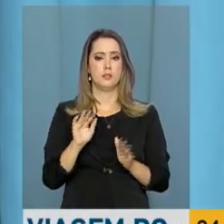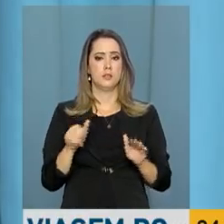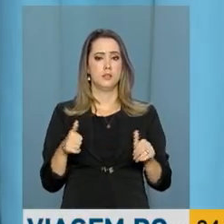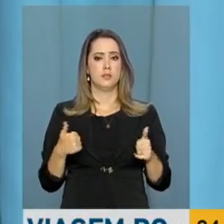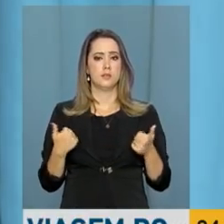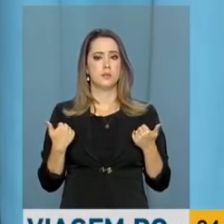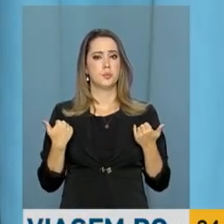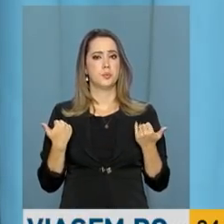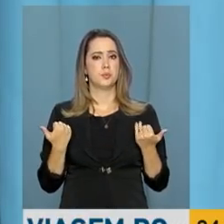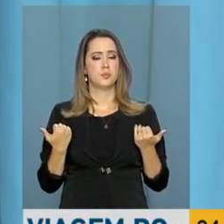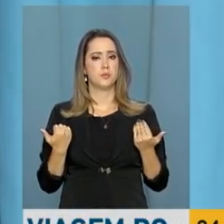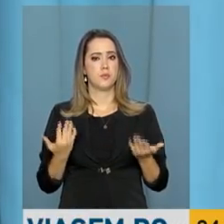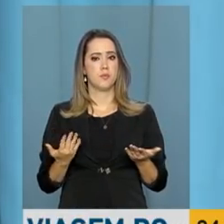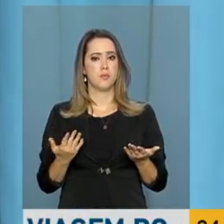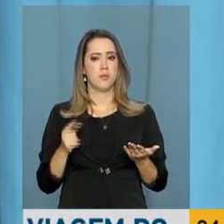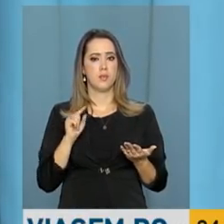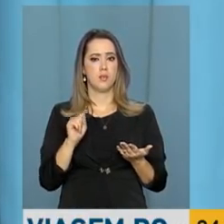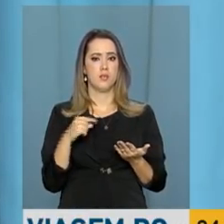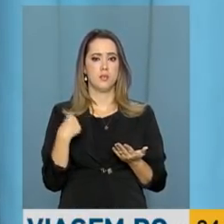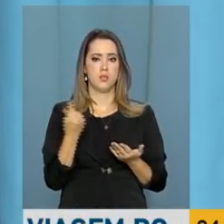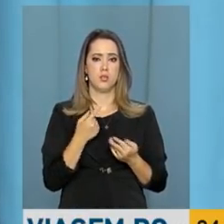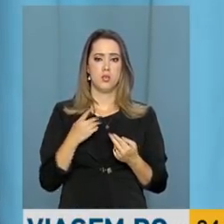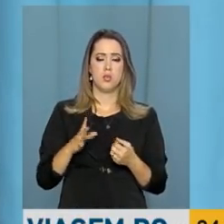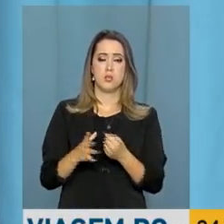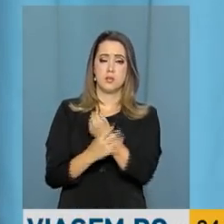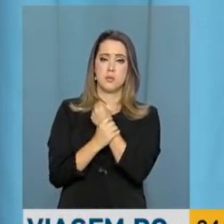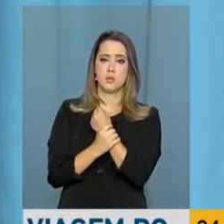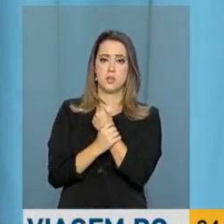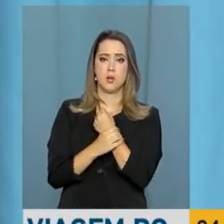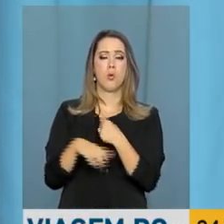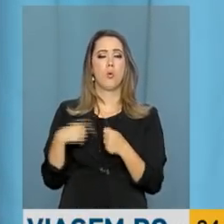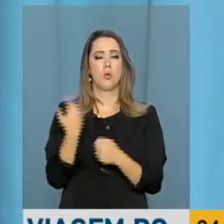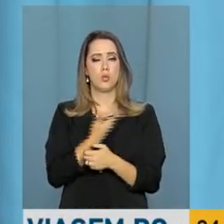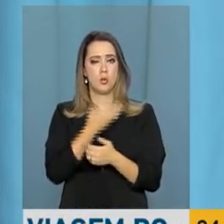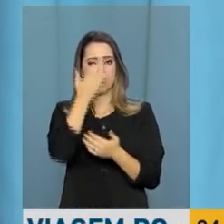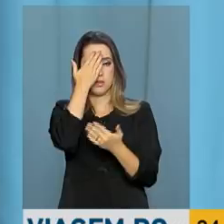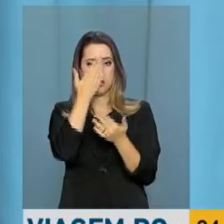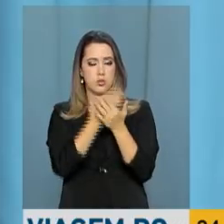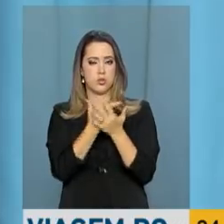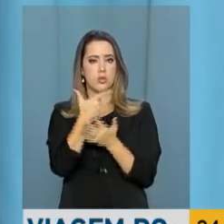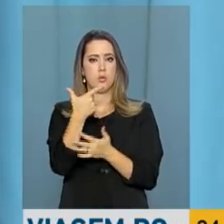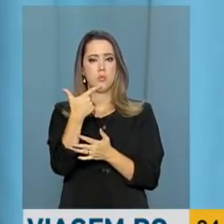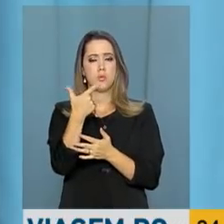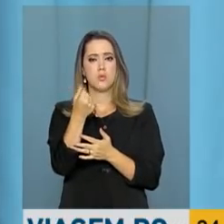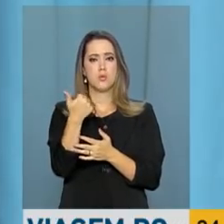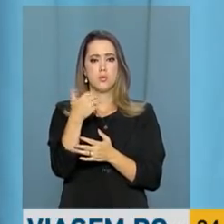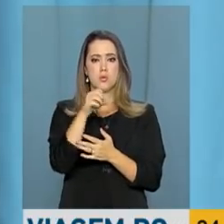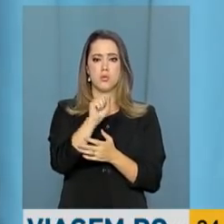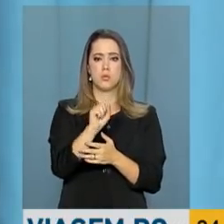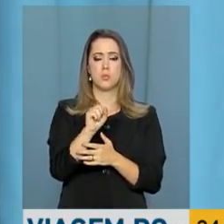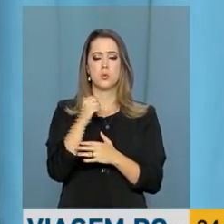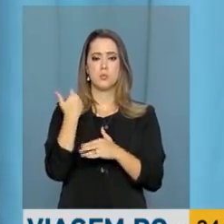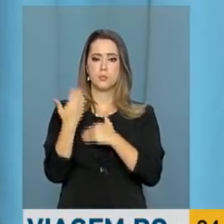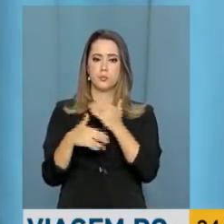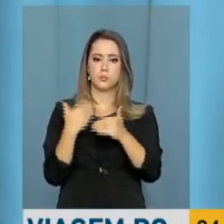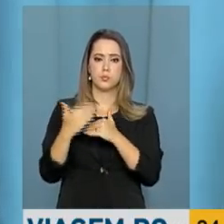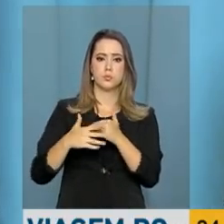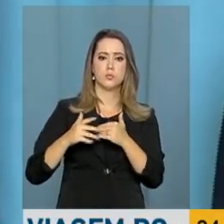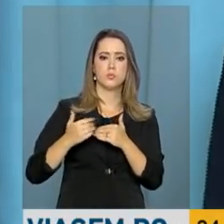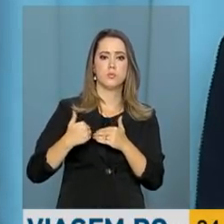isso que nós estamos seguros que em 2018 essa tendência virtuosa só